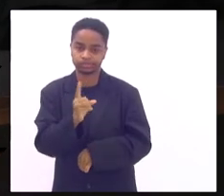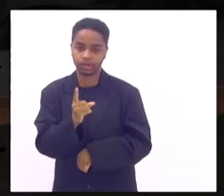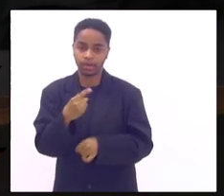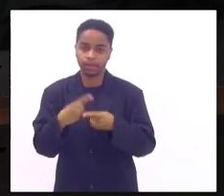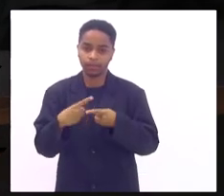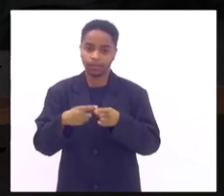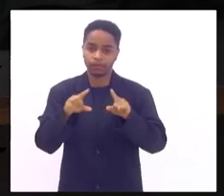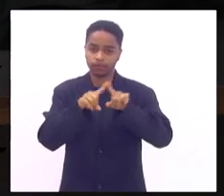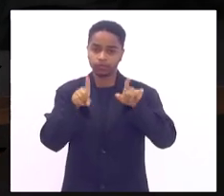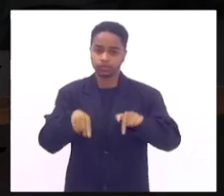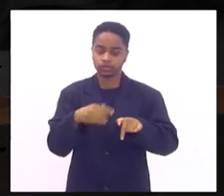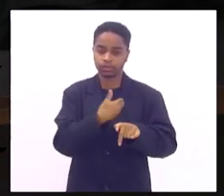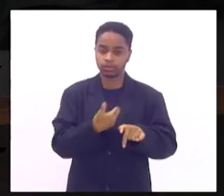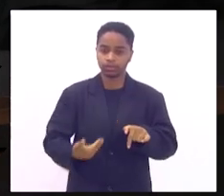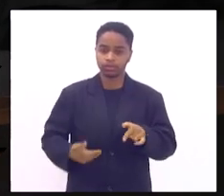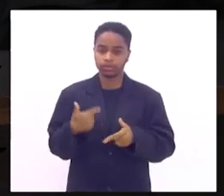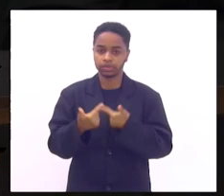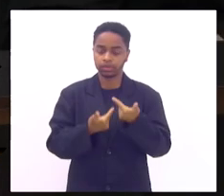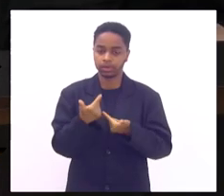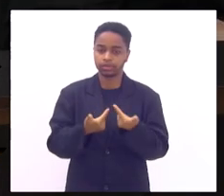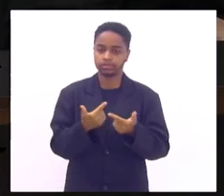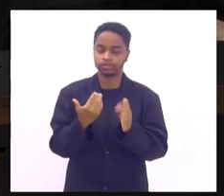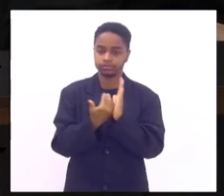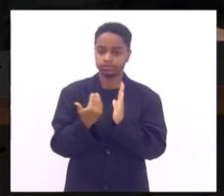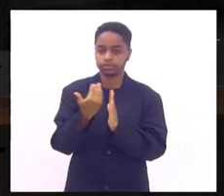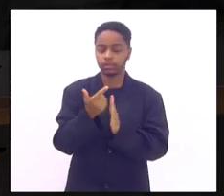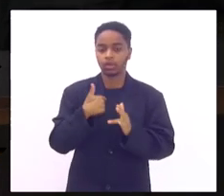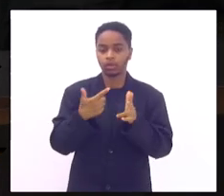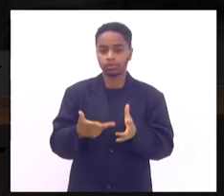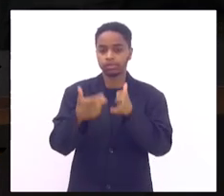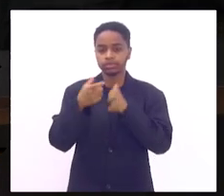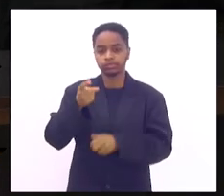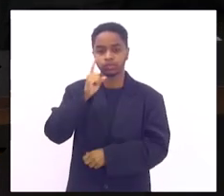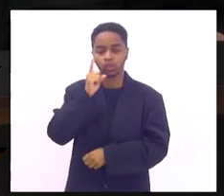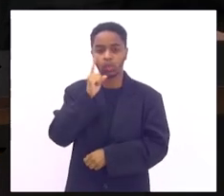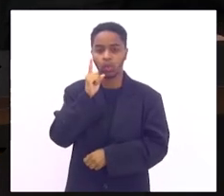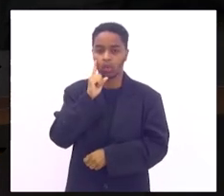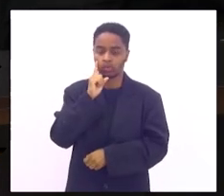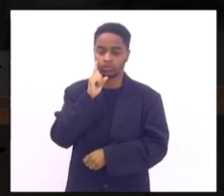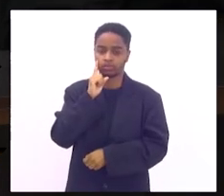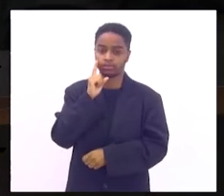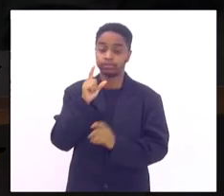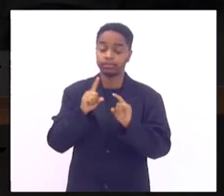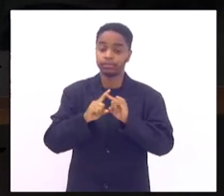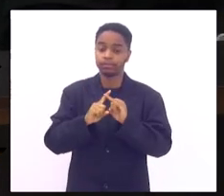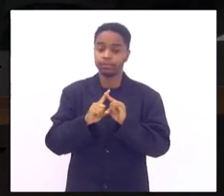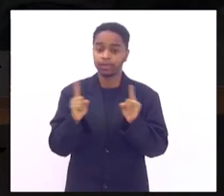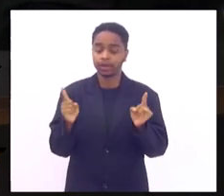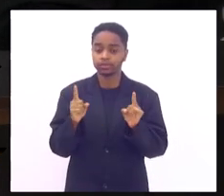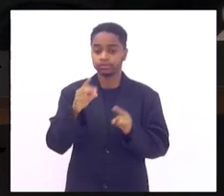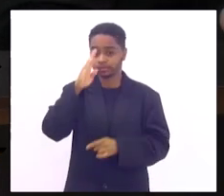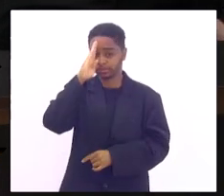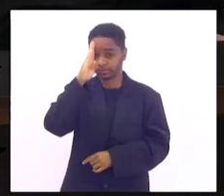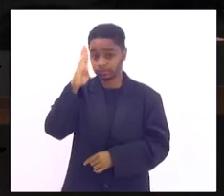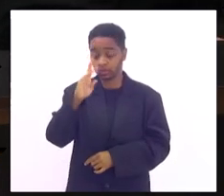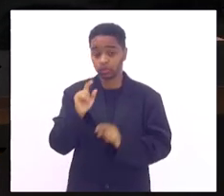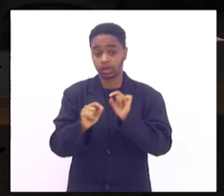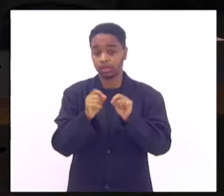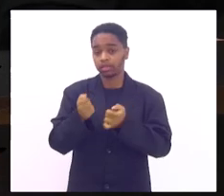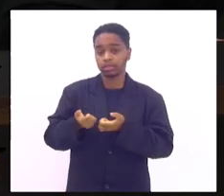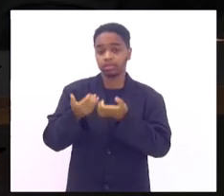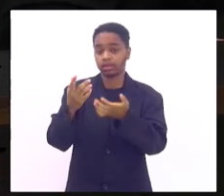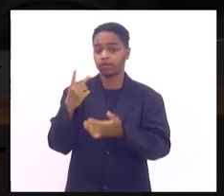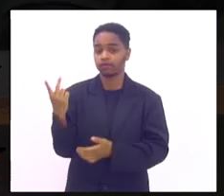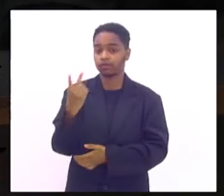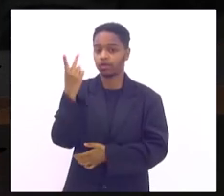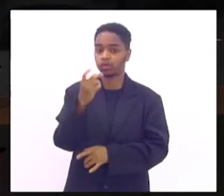ele trabalha bastante, eu vejo isso muito no meu dia a dia, mas o mais importante é entregar valor para a